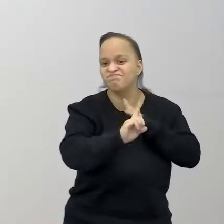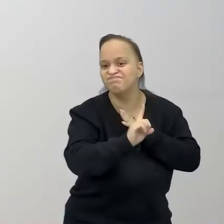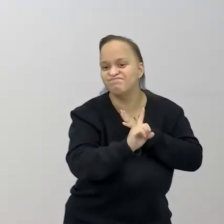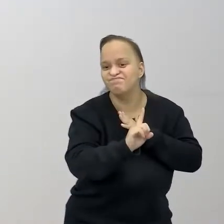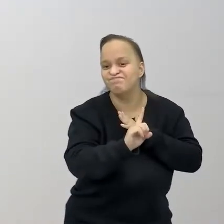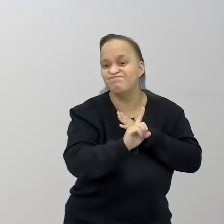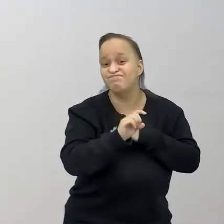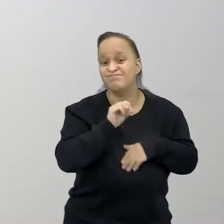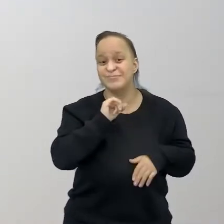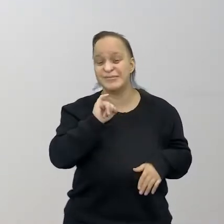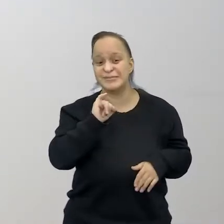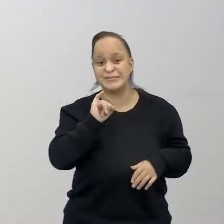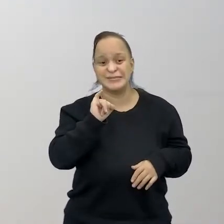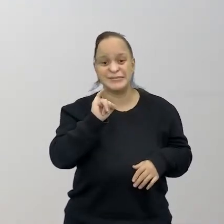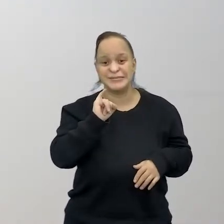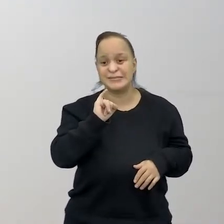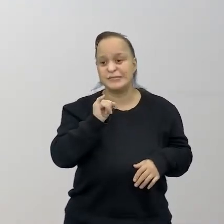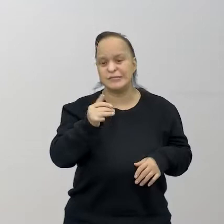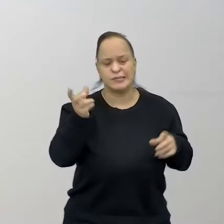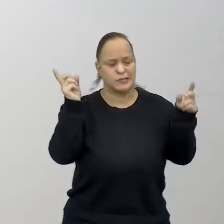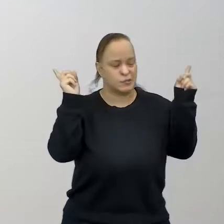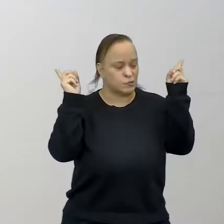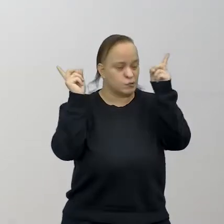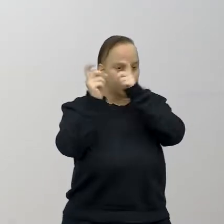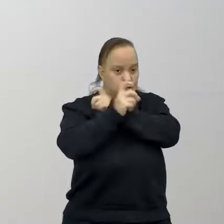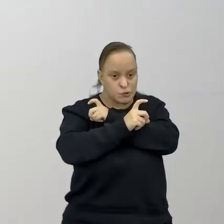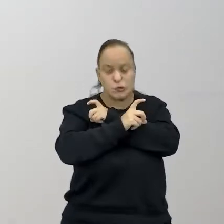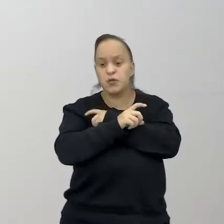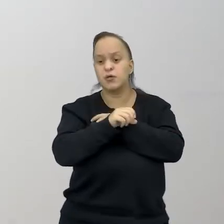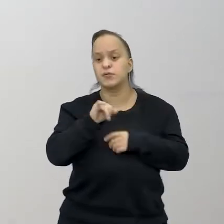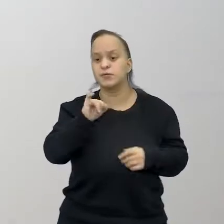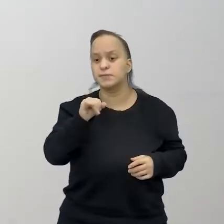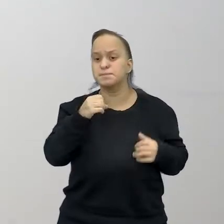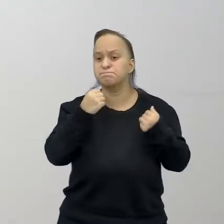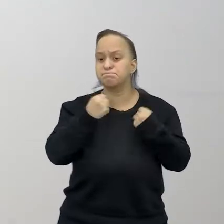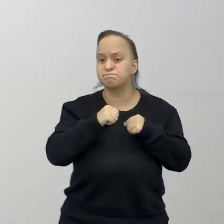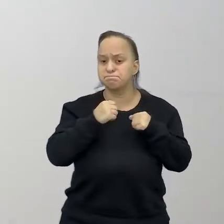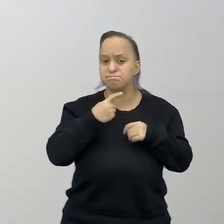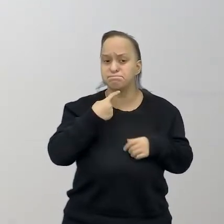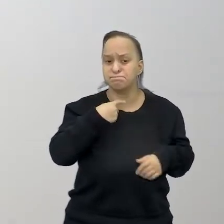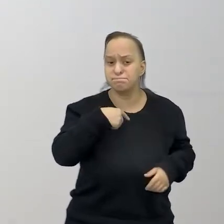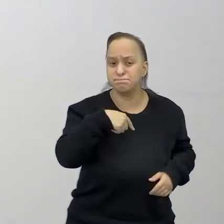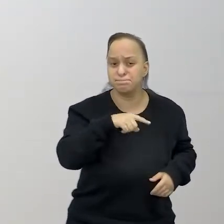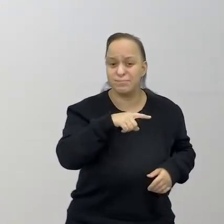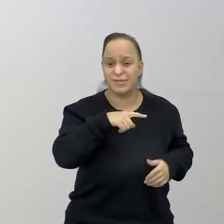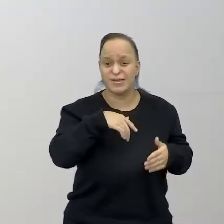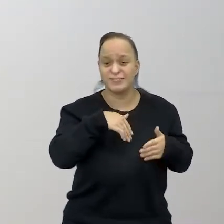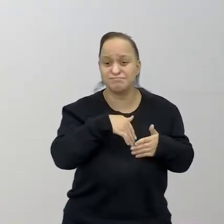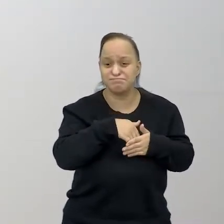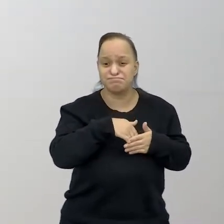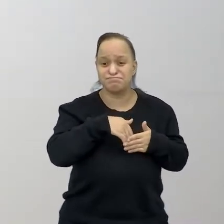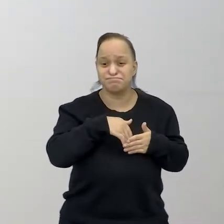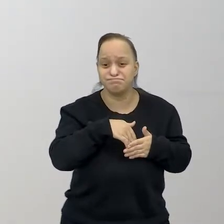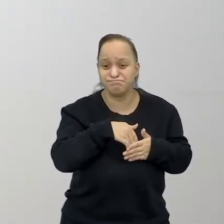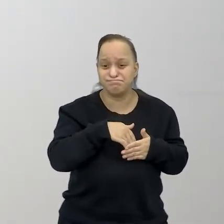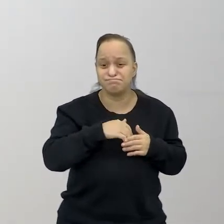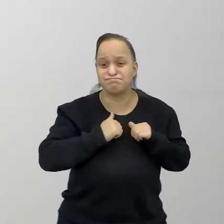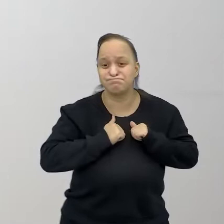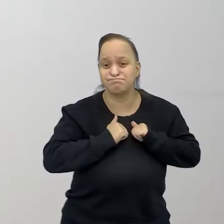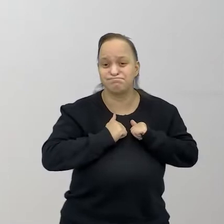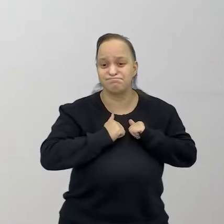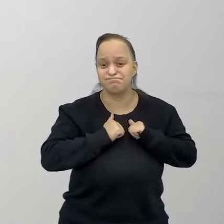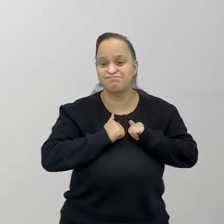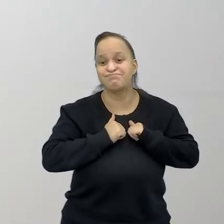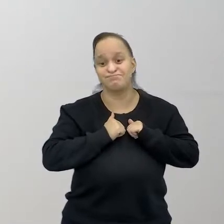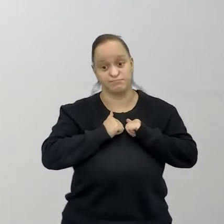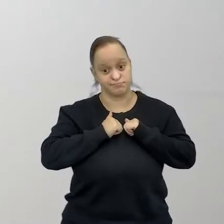você sair de casa é uma batalha com você mesmo pra você sair, se você precisa vir pra um lugar e isso te impede, é um impeditivo, você começa